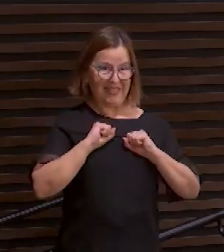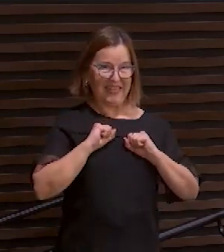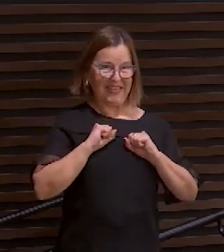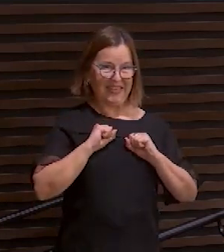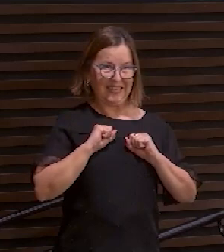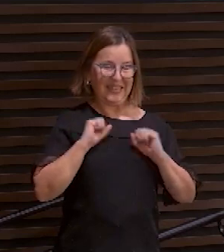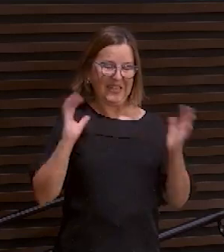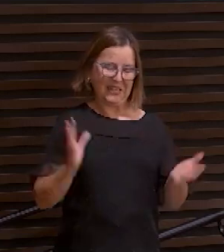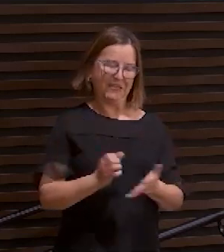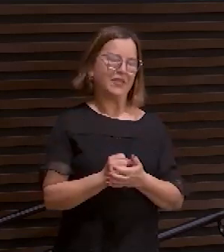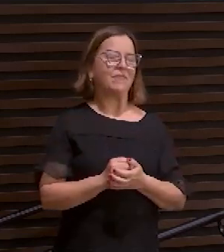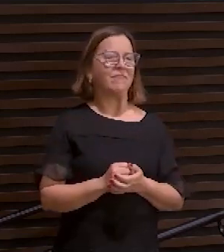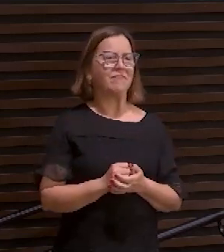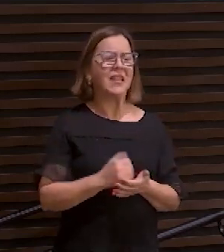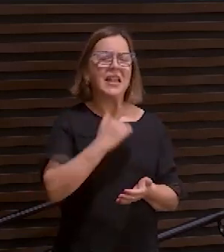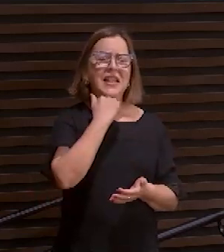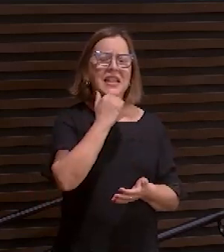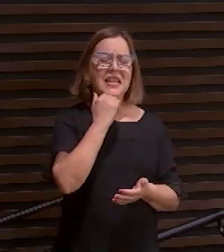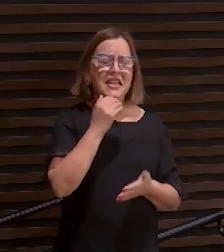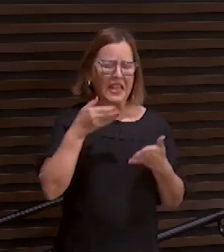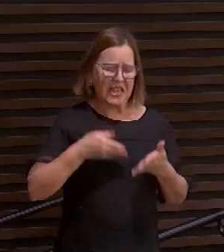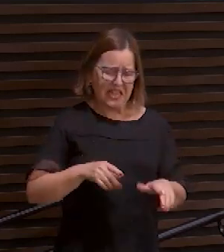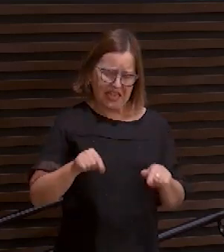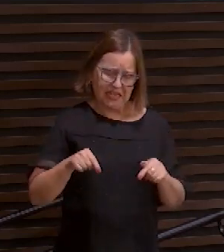Ninguém nasce neste mundo com fé.